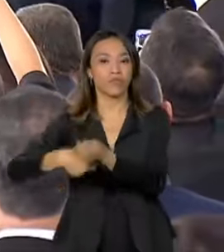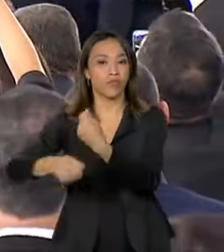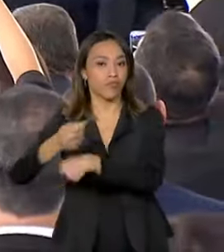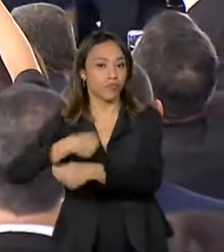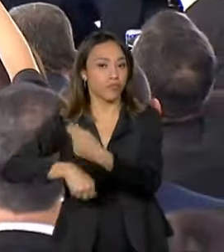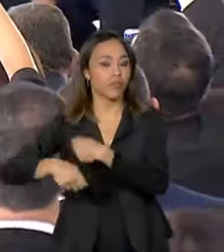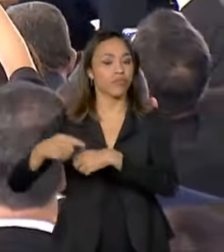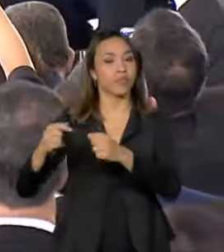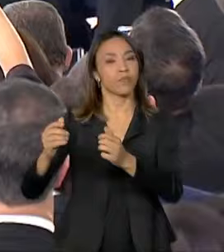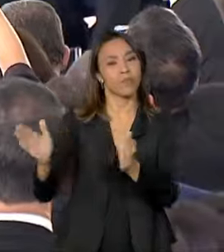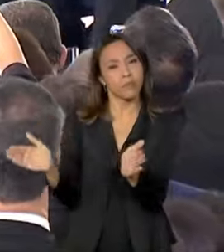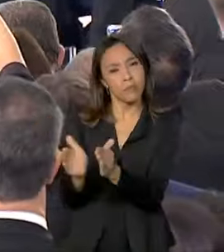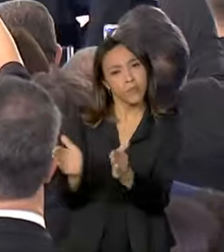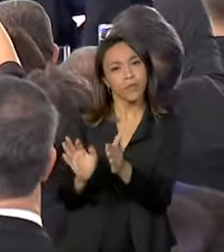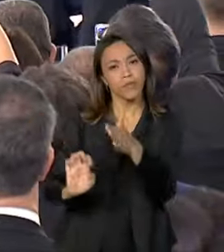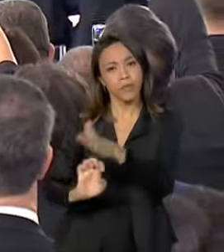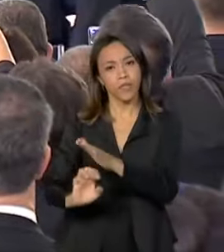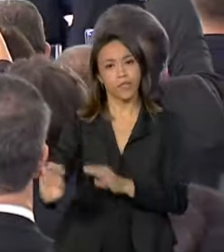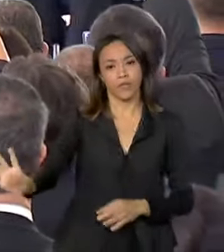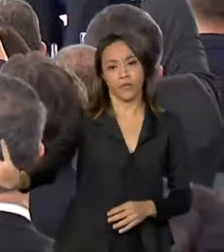Pequeno Porte.